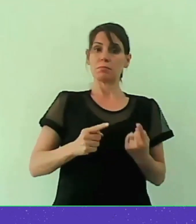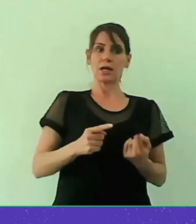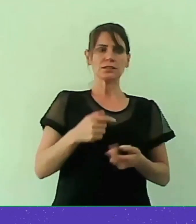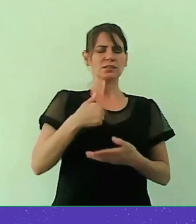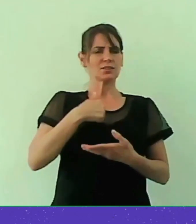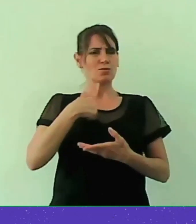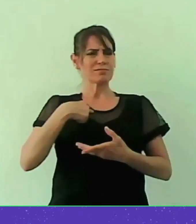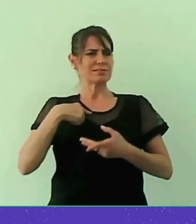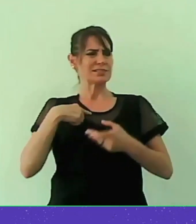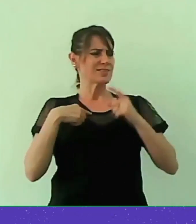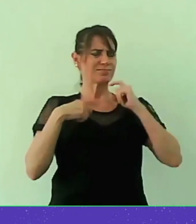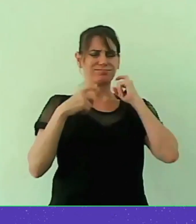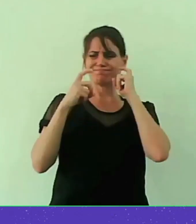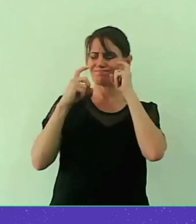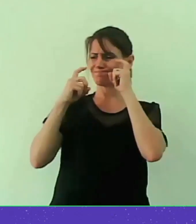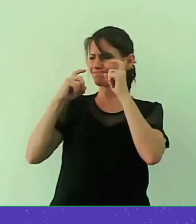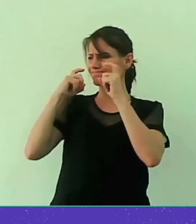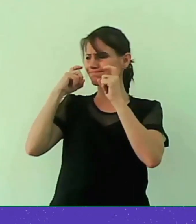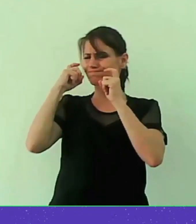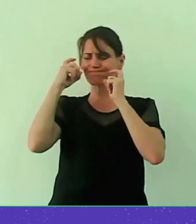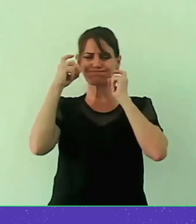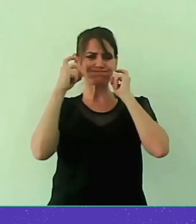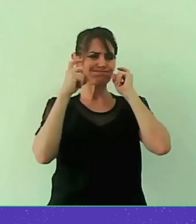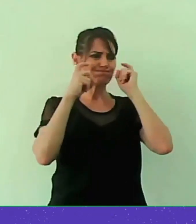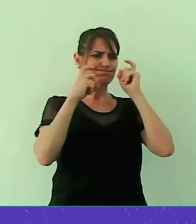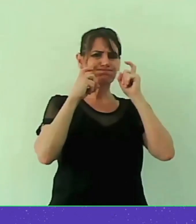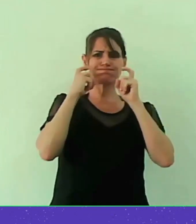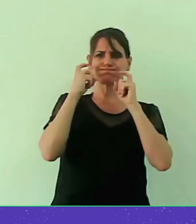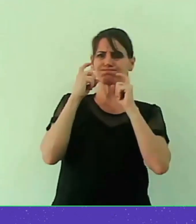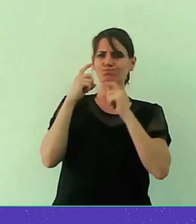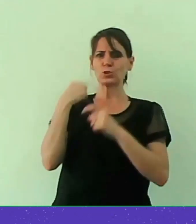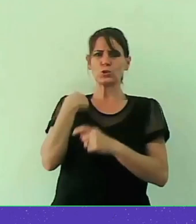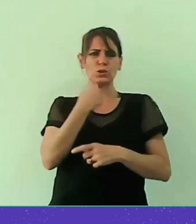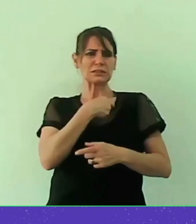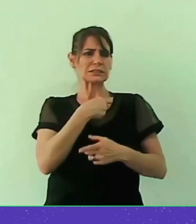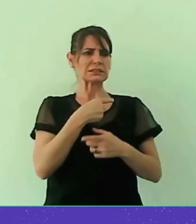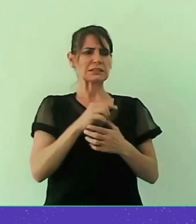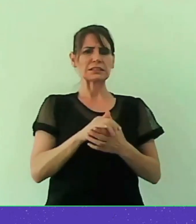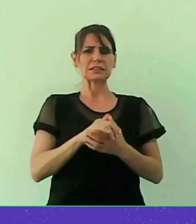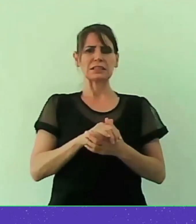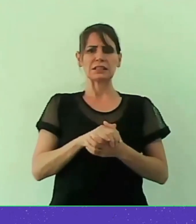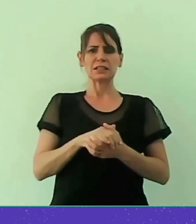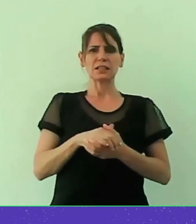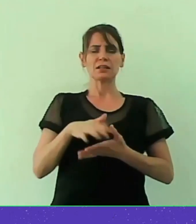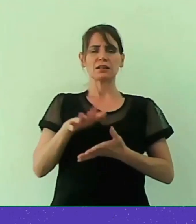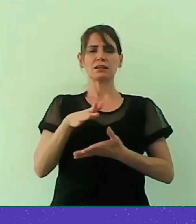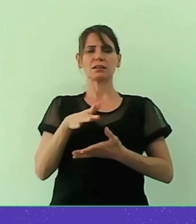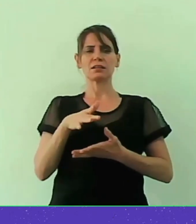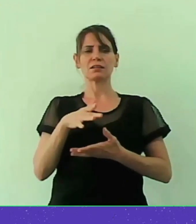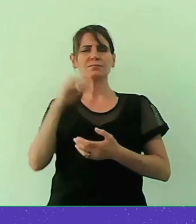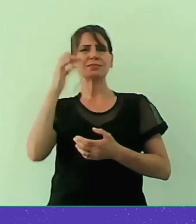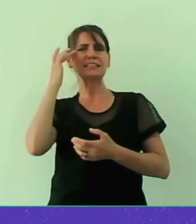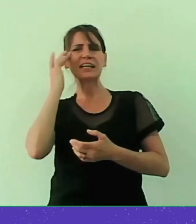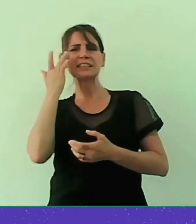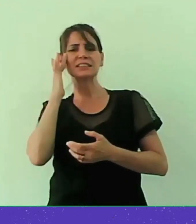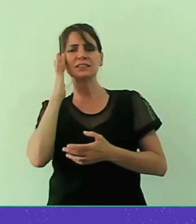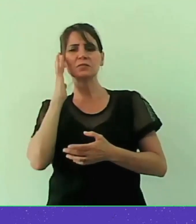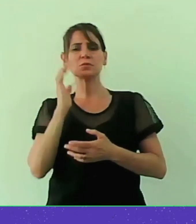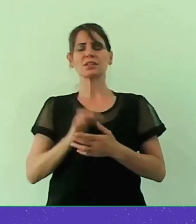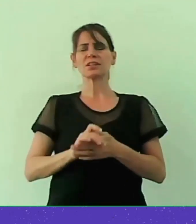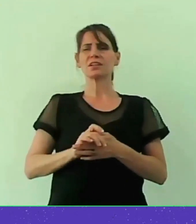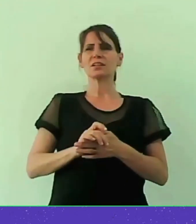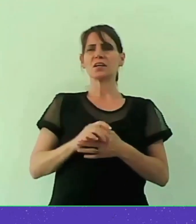A preocupação é de que nós achamos que agora todas as coisas funcionam